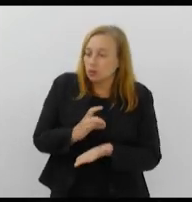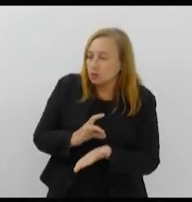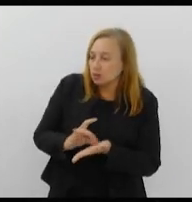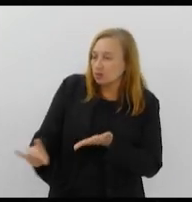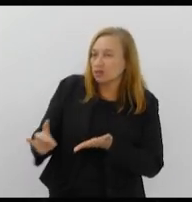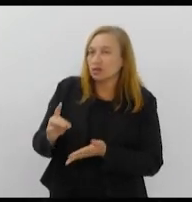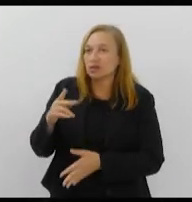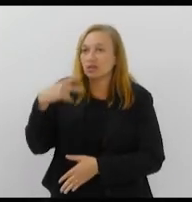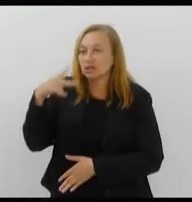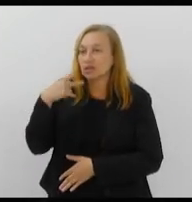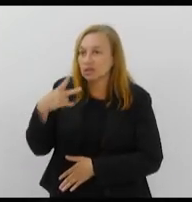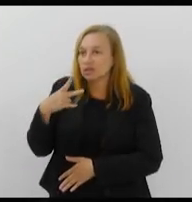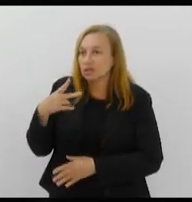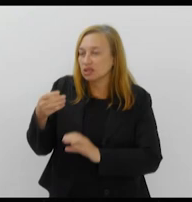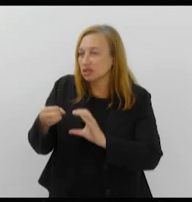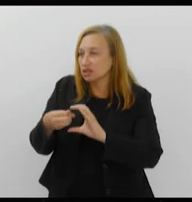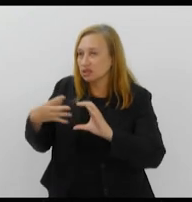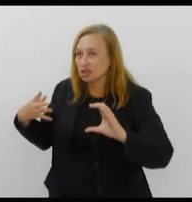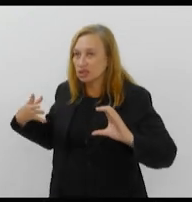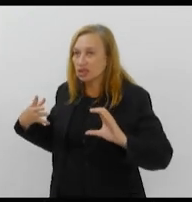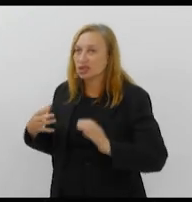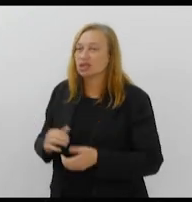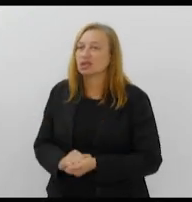político características